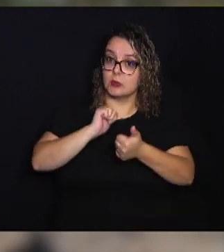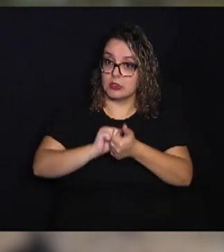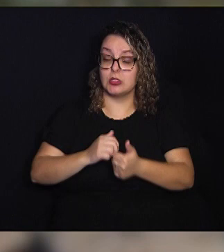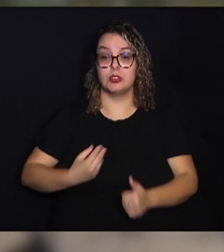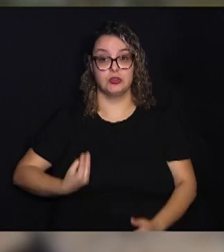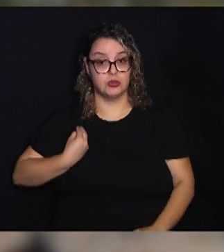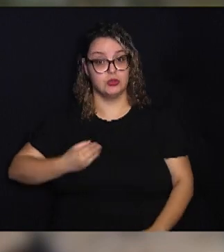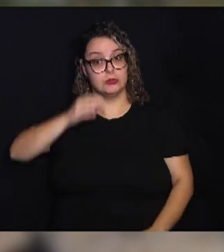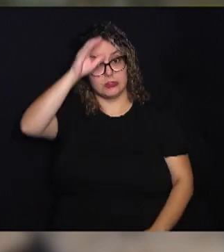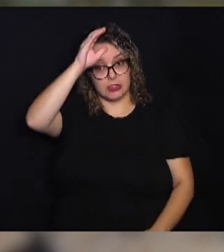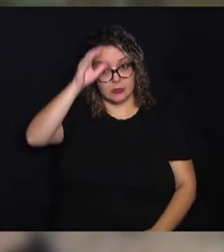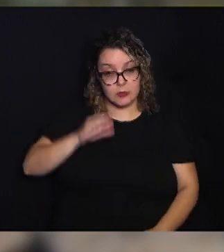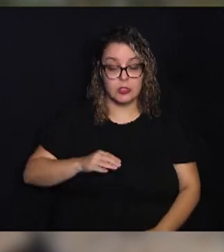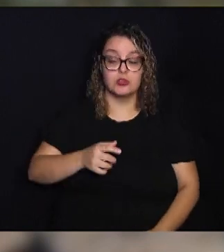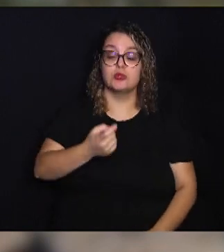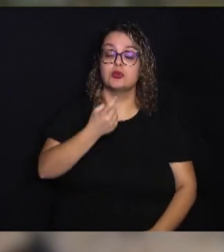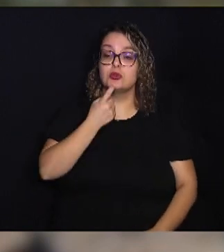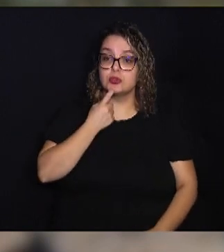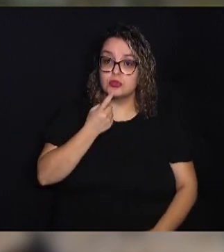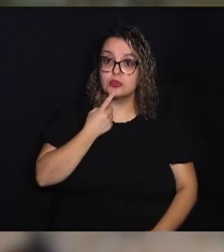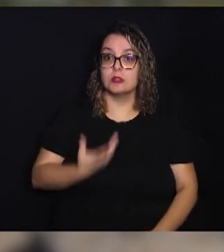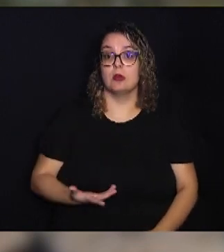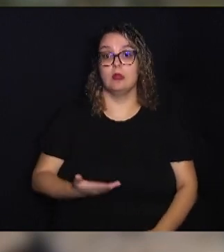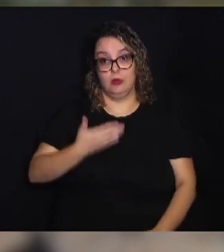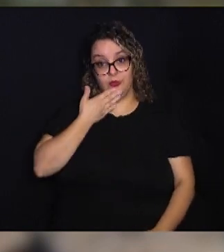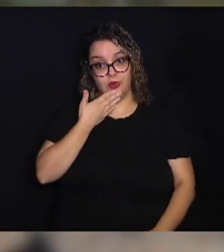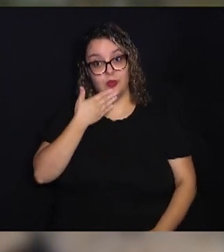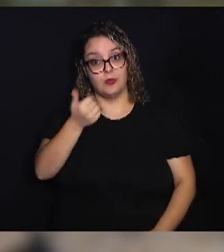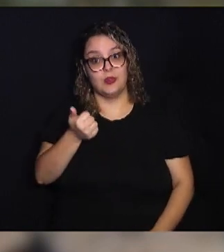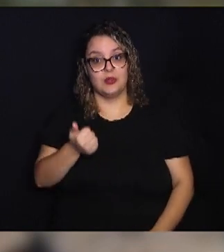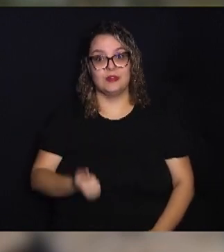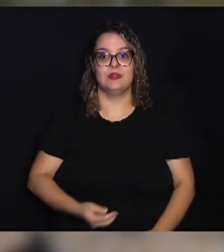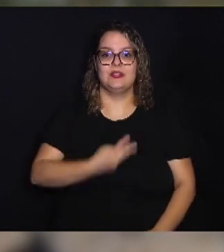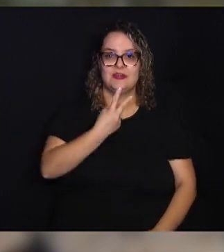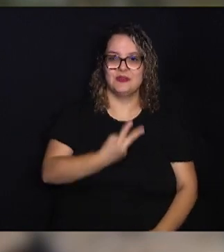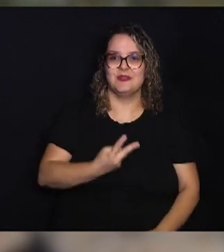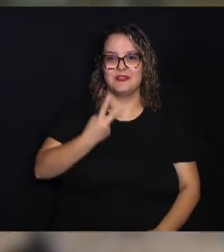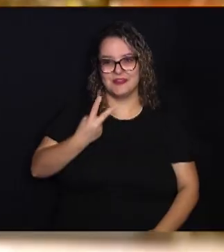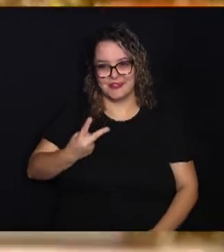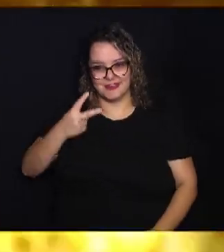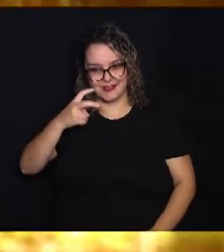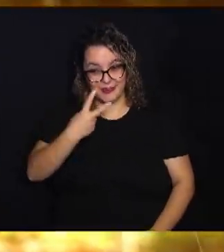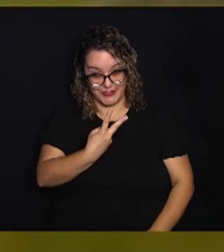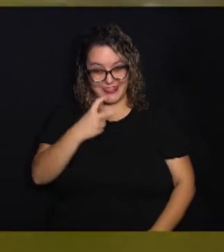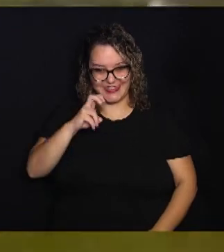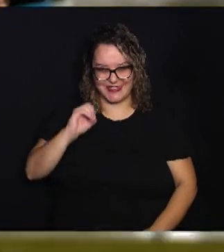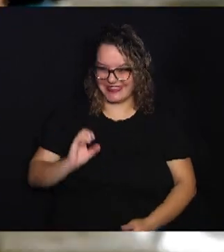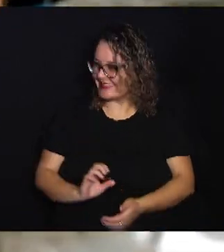do cidadão campineiro venha melhorar nesses 250 anos.